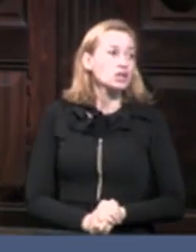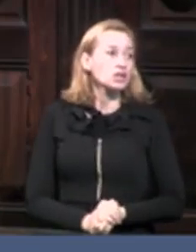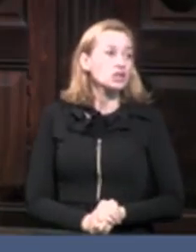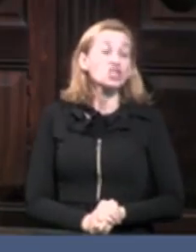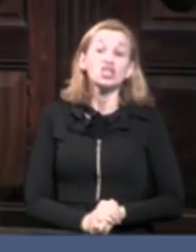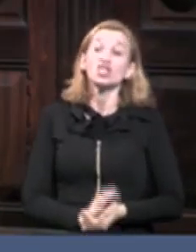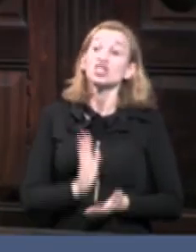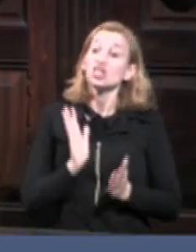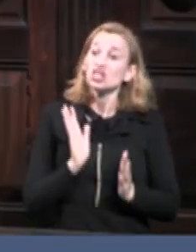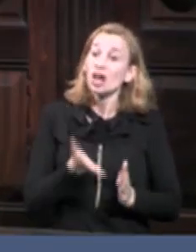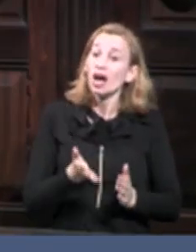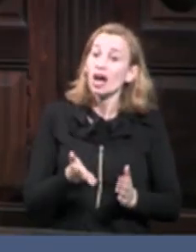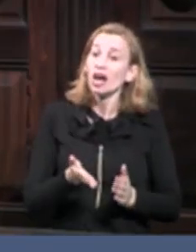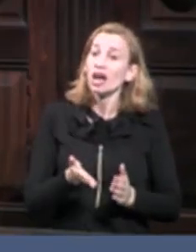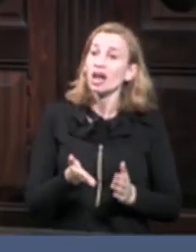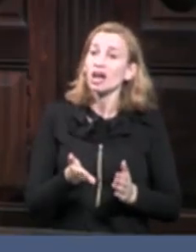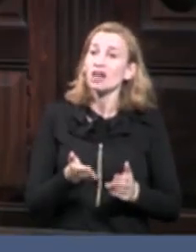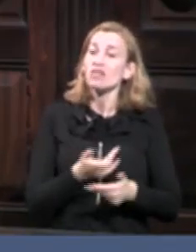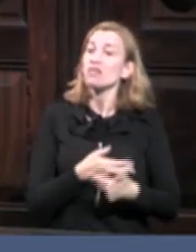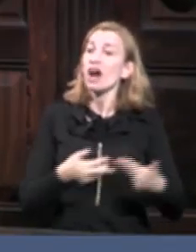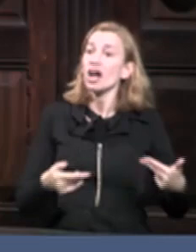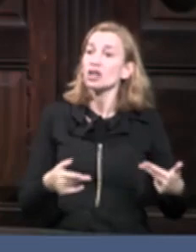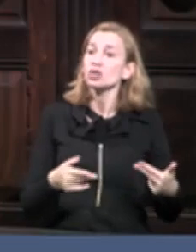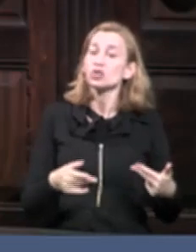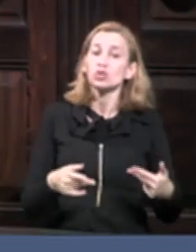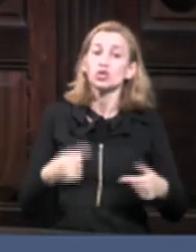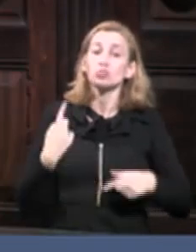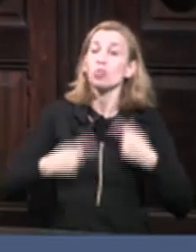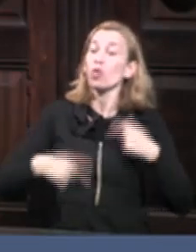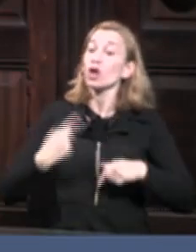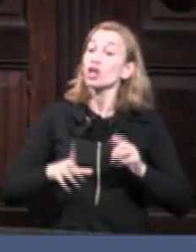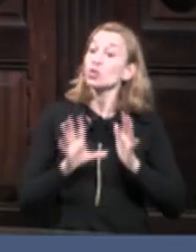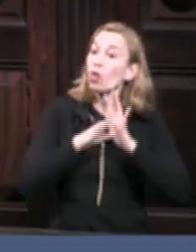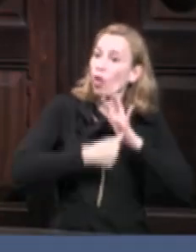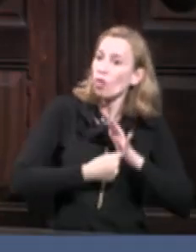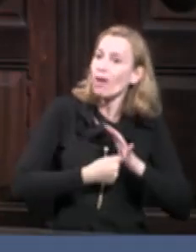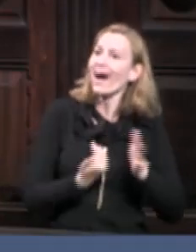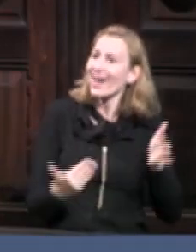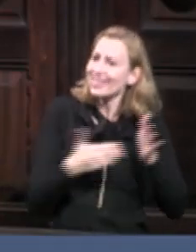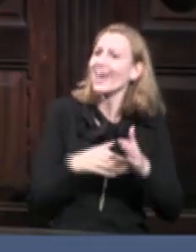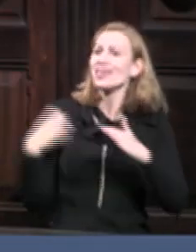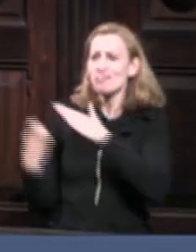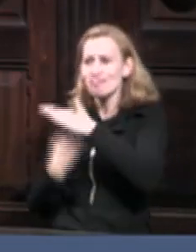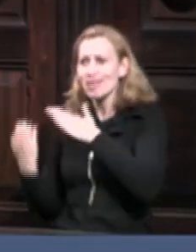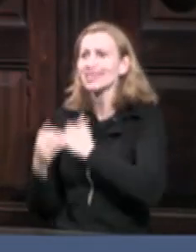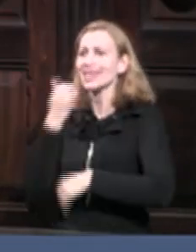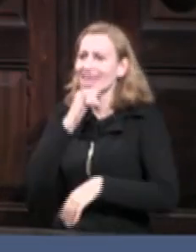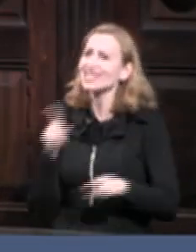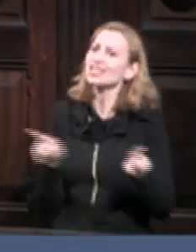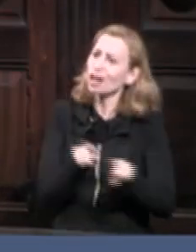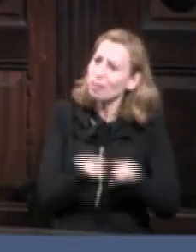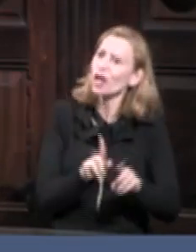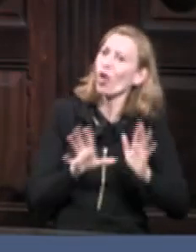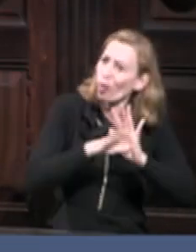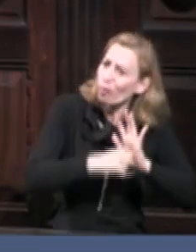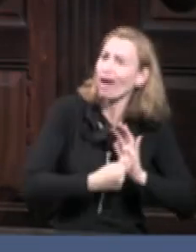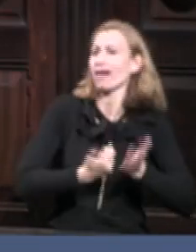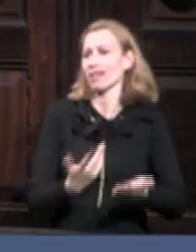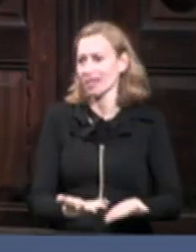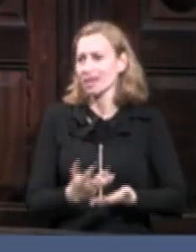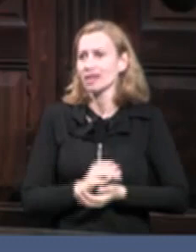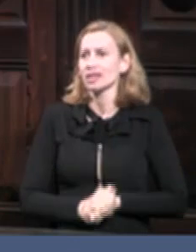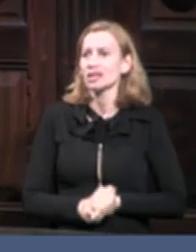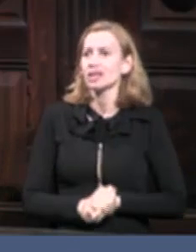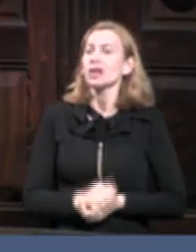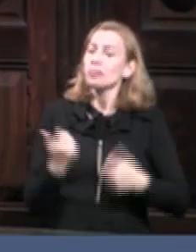dos políticos, não pode ser roubada também pela empresa de energia elétrica. Queremos que a cobrança